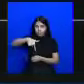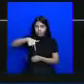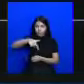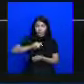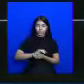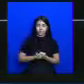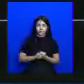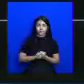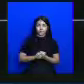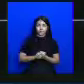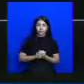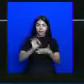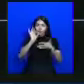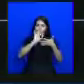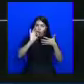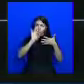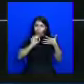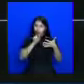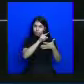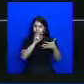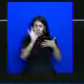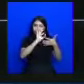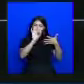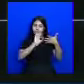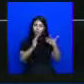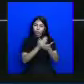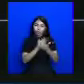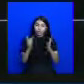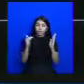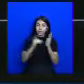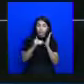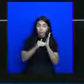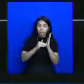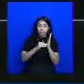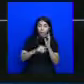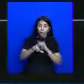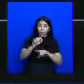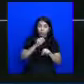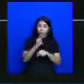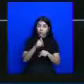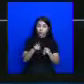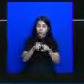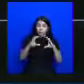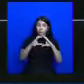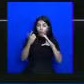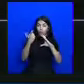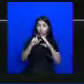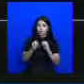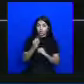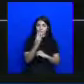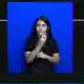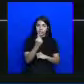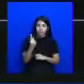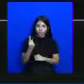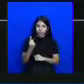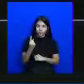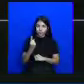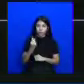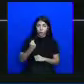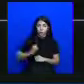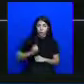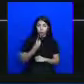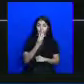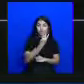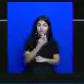47. Confira direitinho, do início ao fim, a sua aposta. Vem chegando mais uma bola, 31.